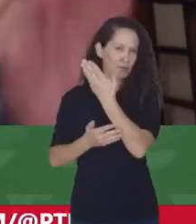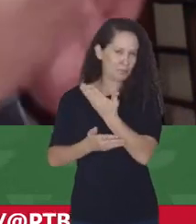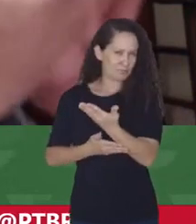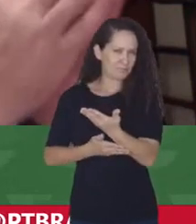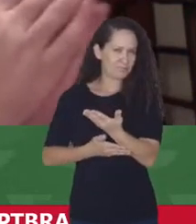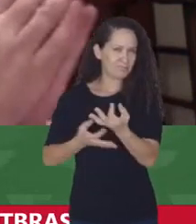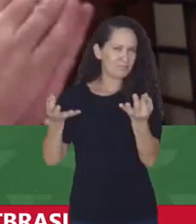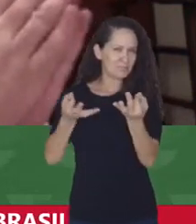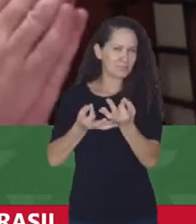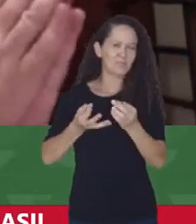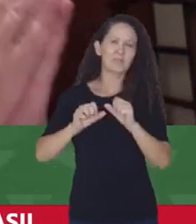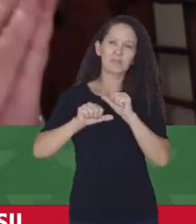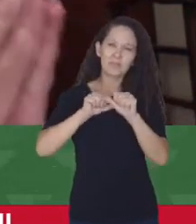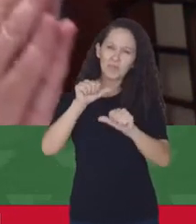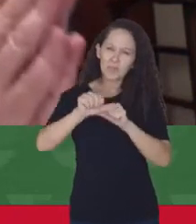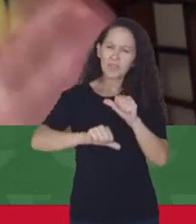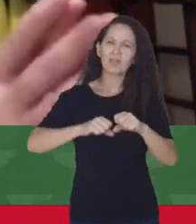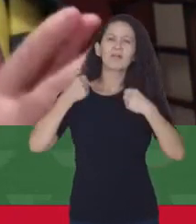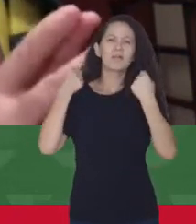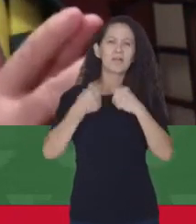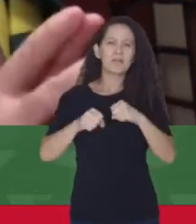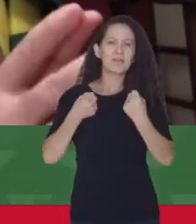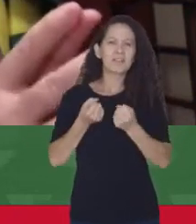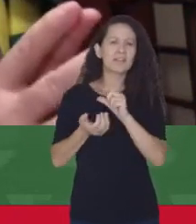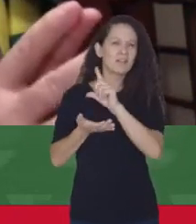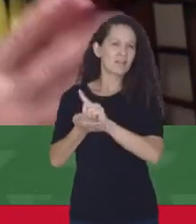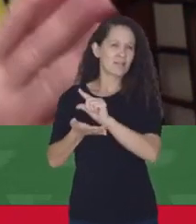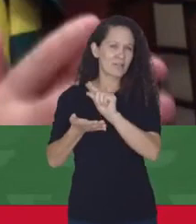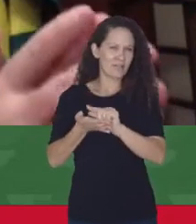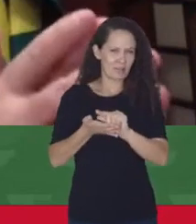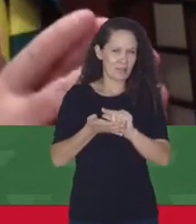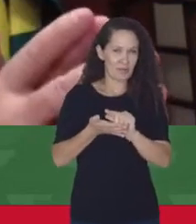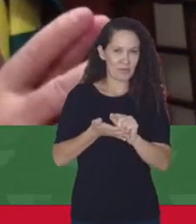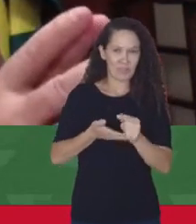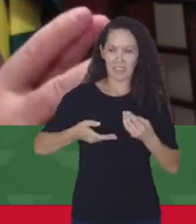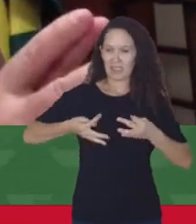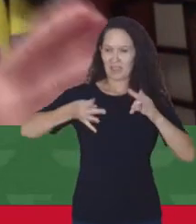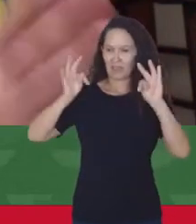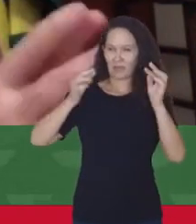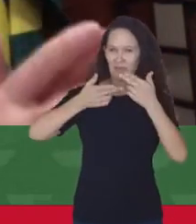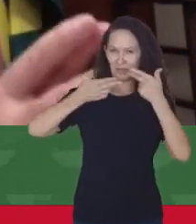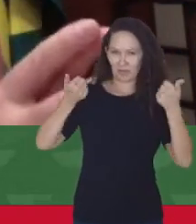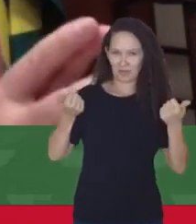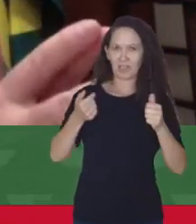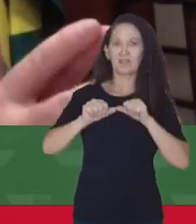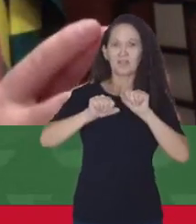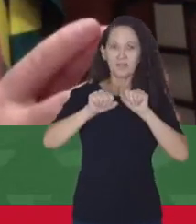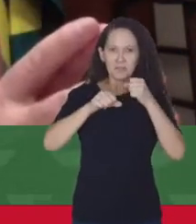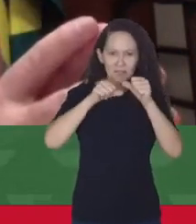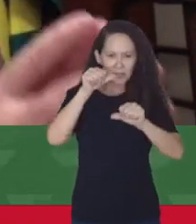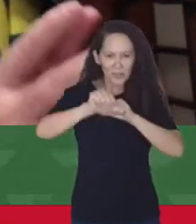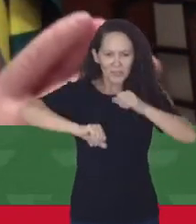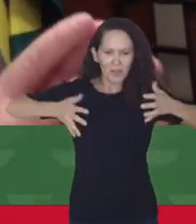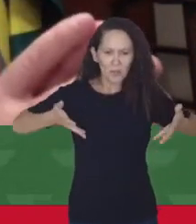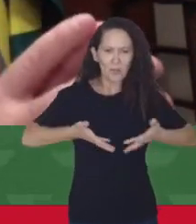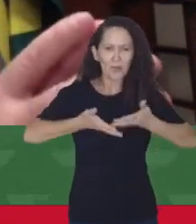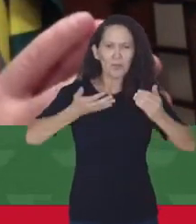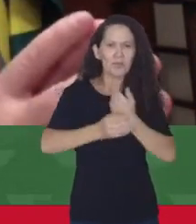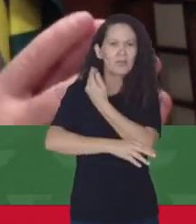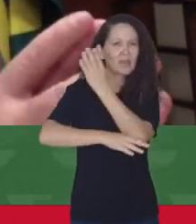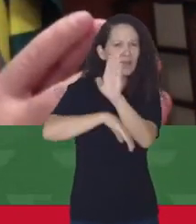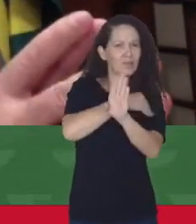que tem que fazer transição digital da inovação, tem que promover a transição ambiental e